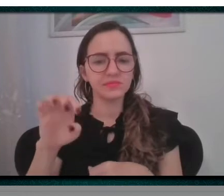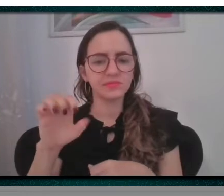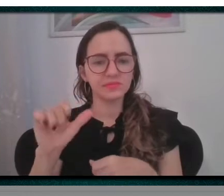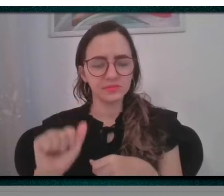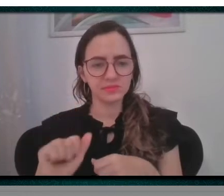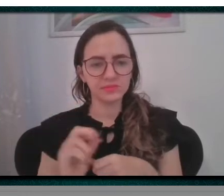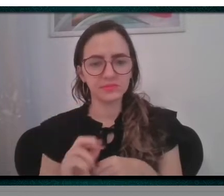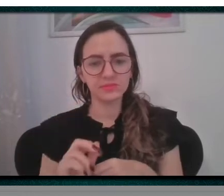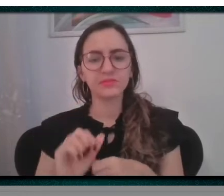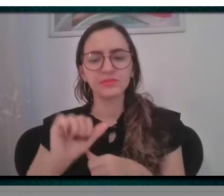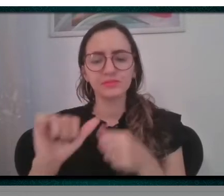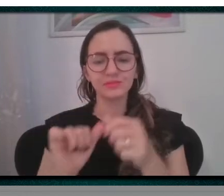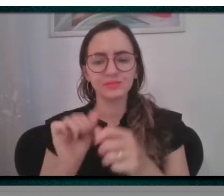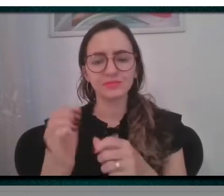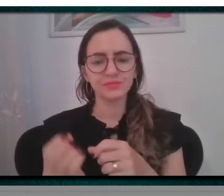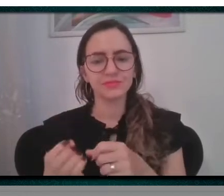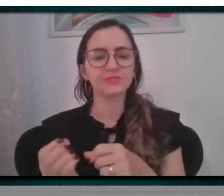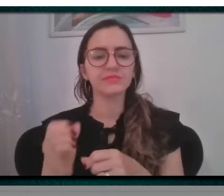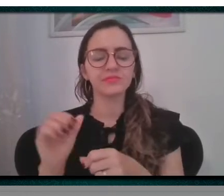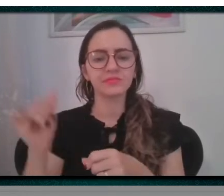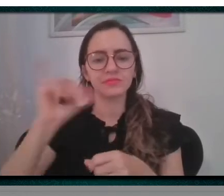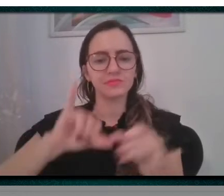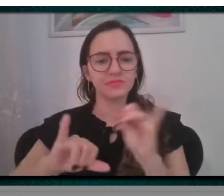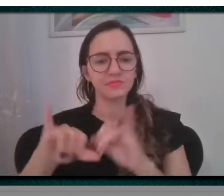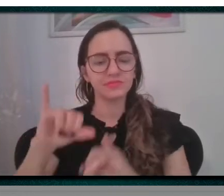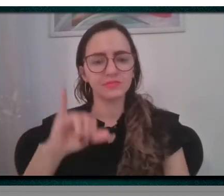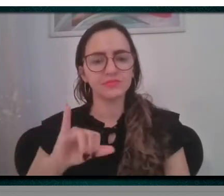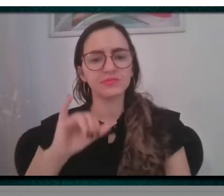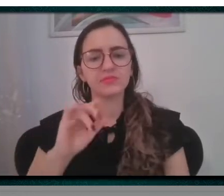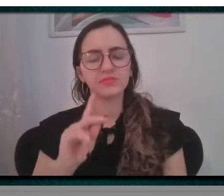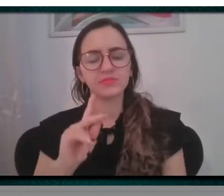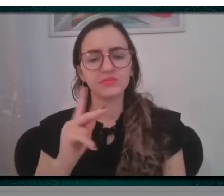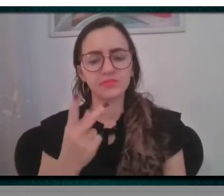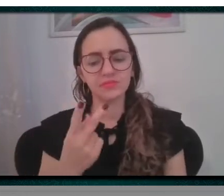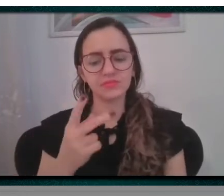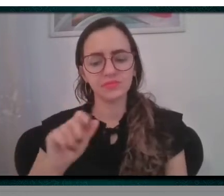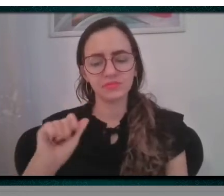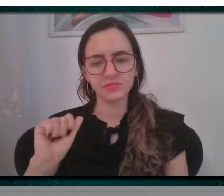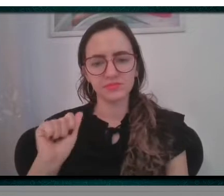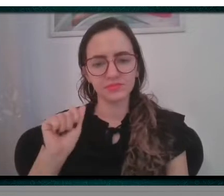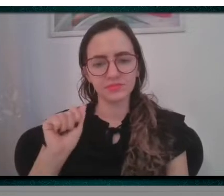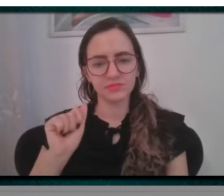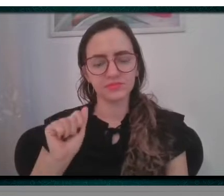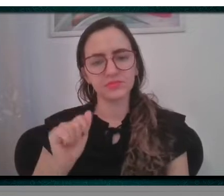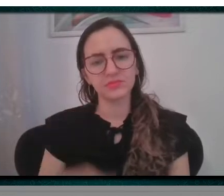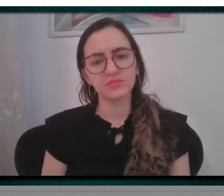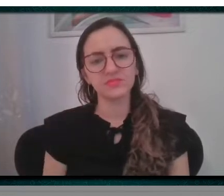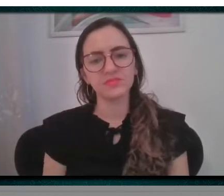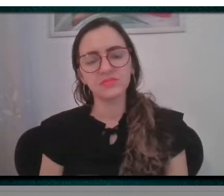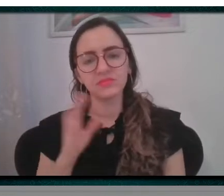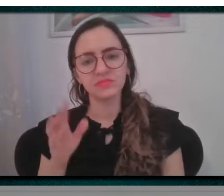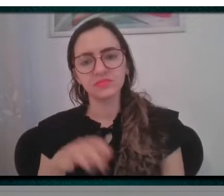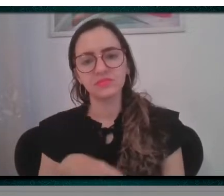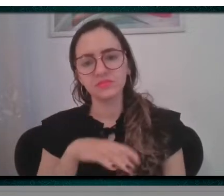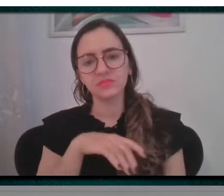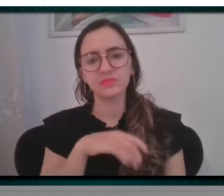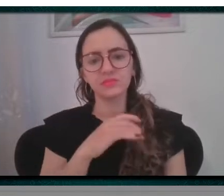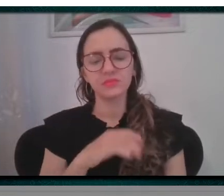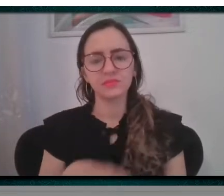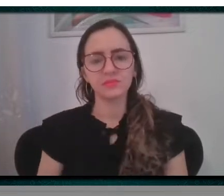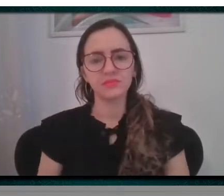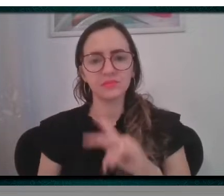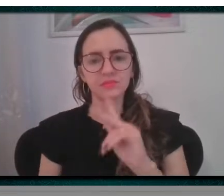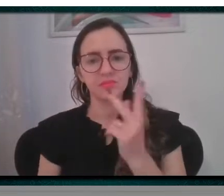HA. Por que a gente não coloca a concentração do H2O? Porque, tecnicamente, ele é um elemento em quantidade